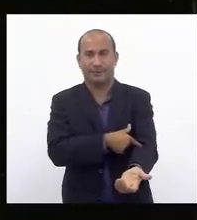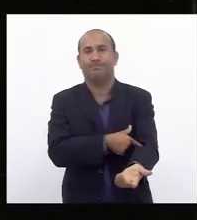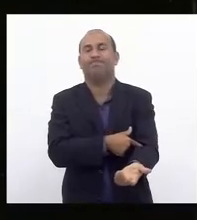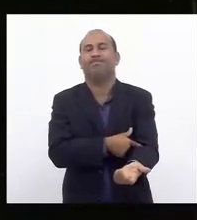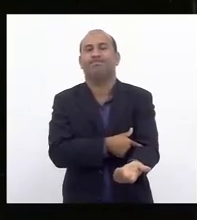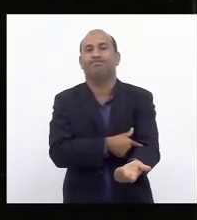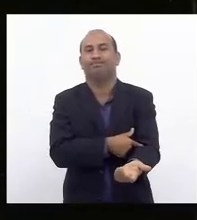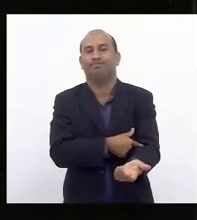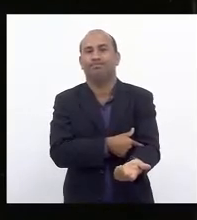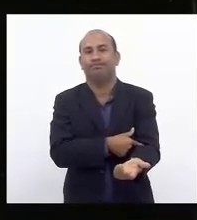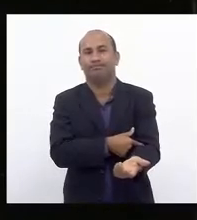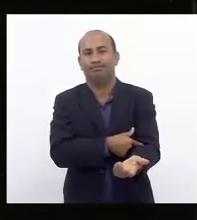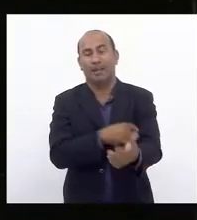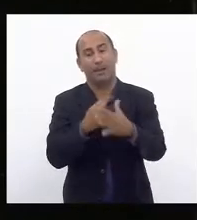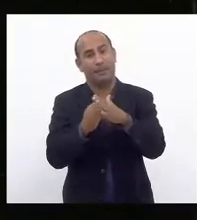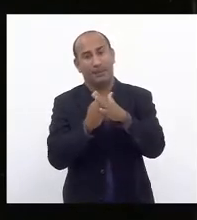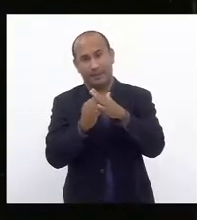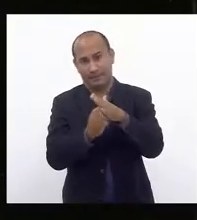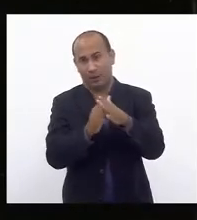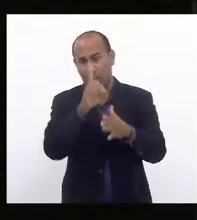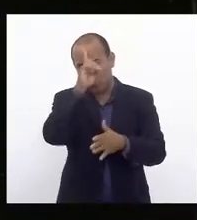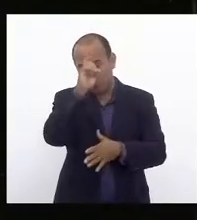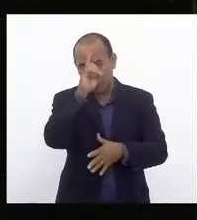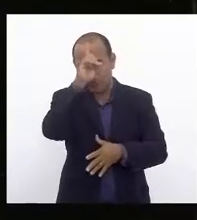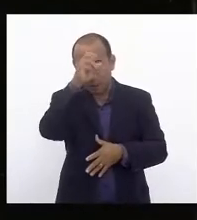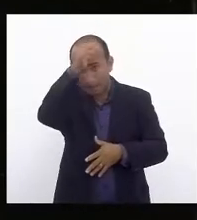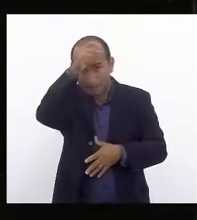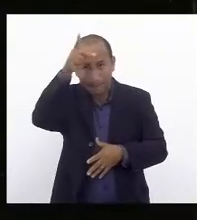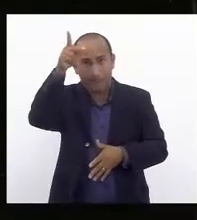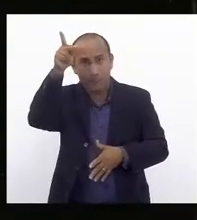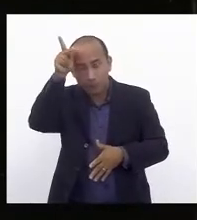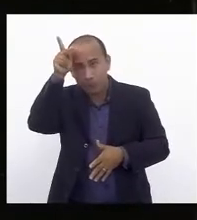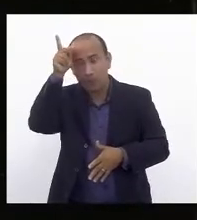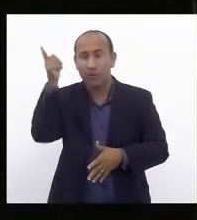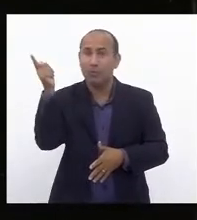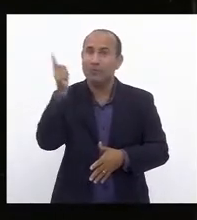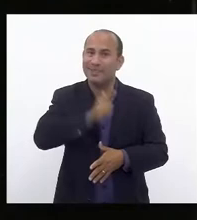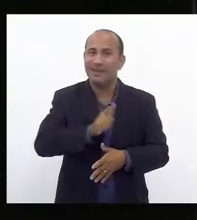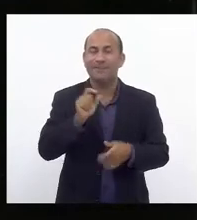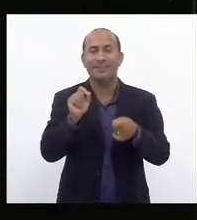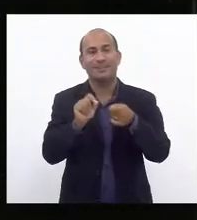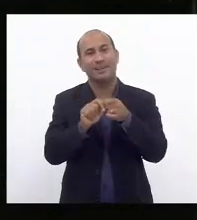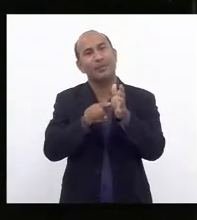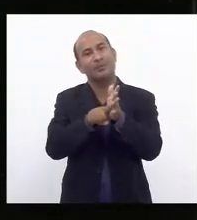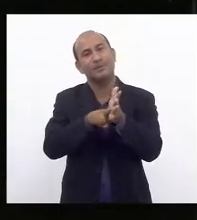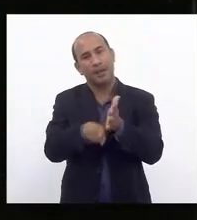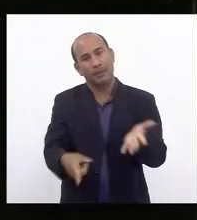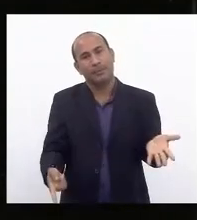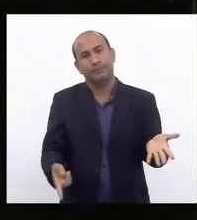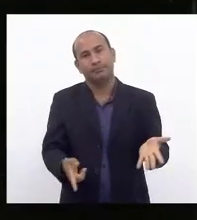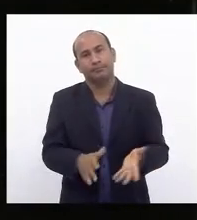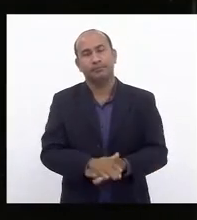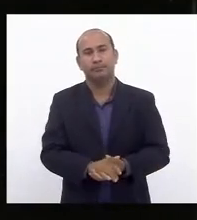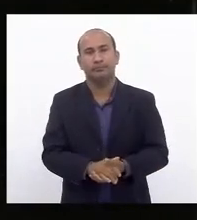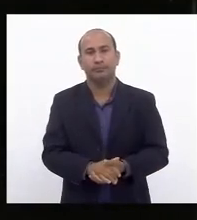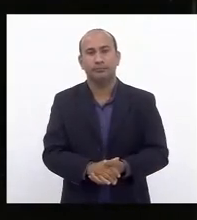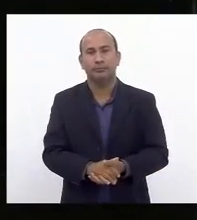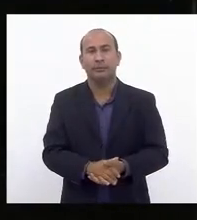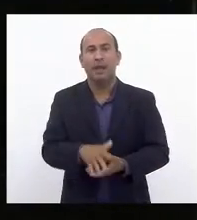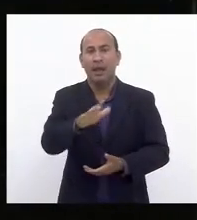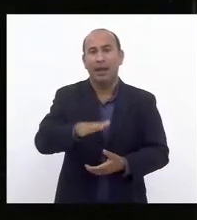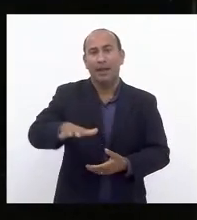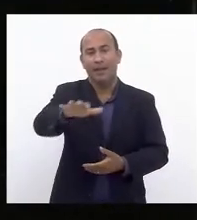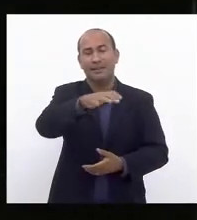organizações sociais, num hospital que é público, mas que não consegue fazer um exame. A rede